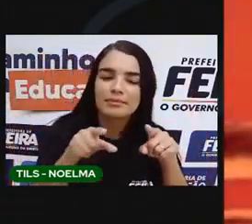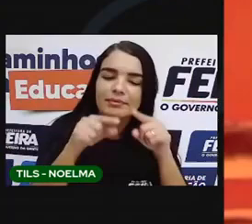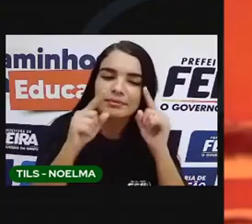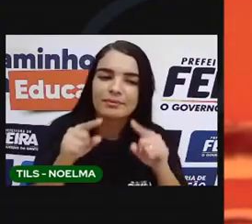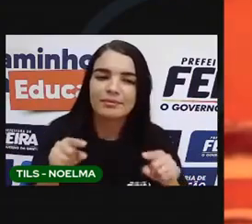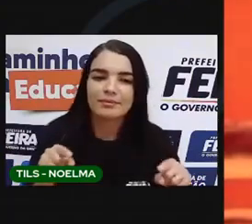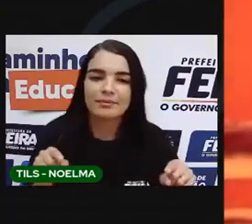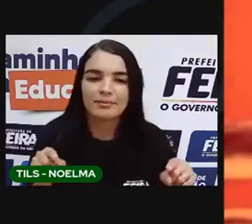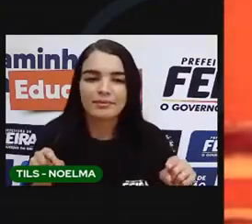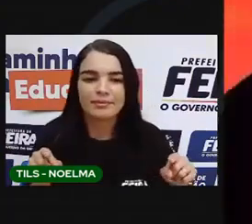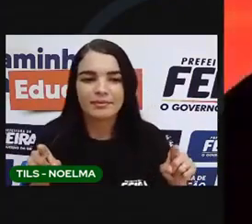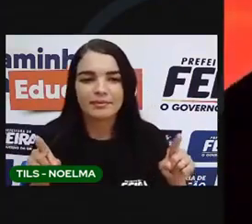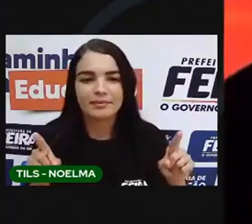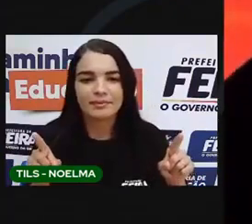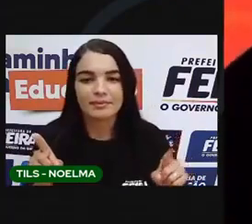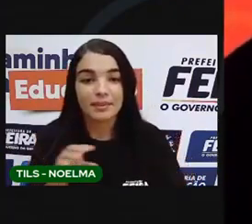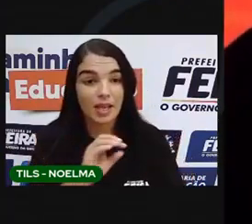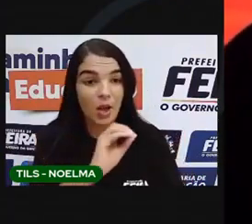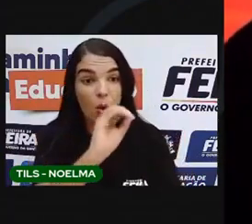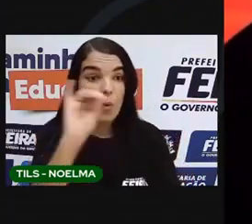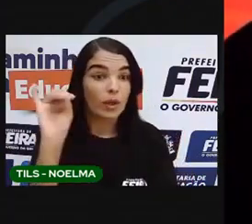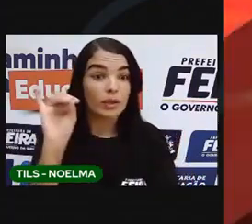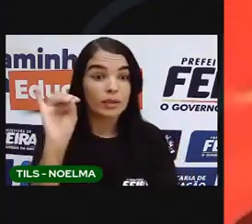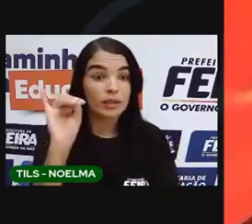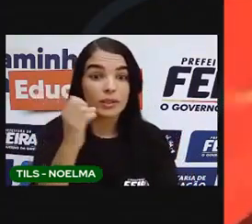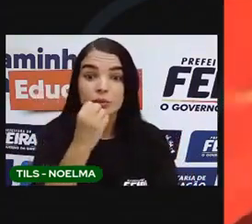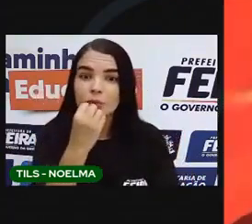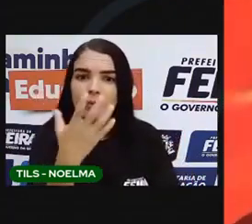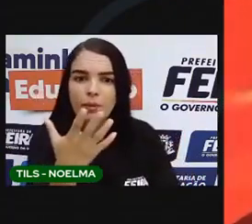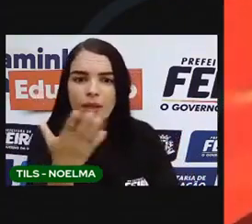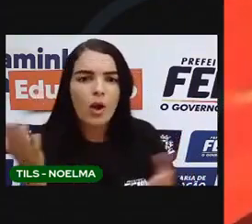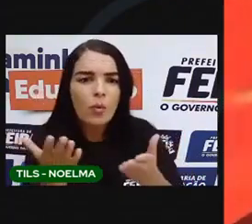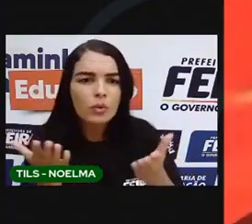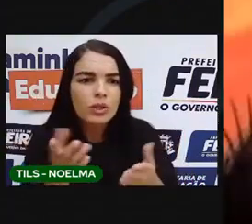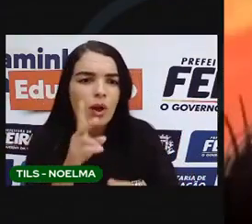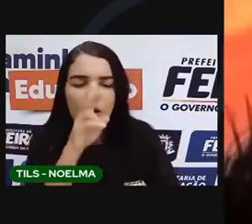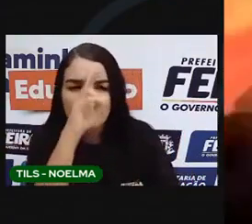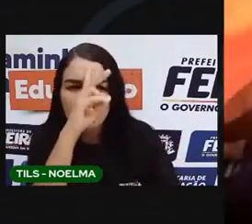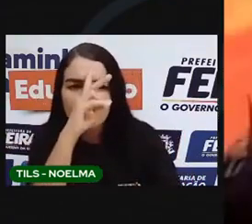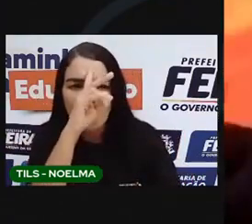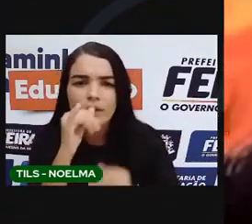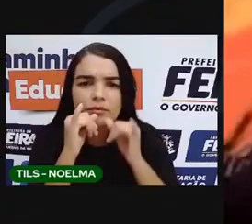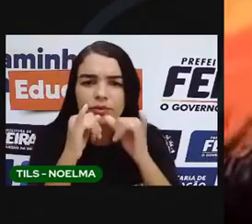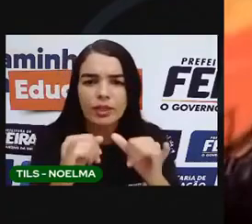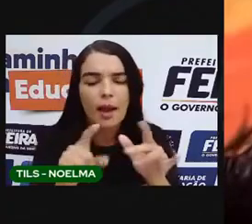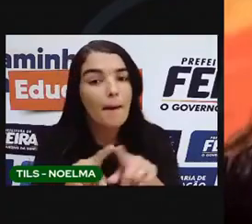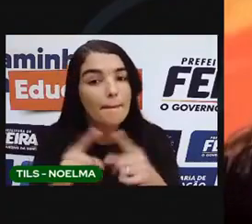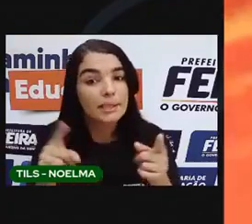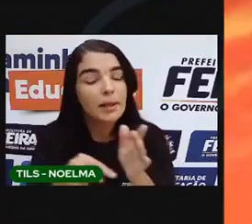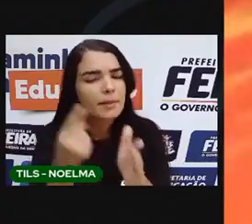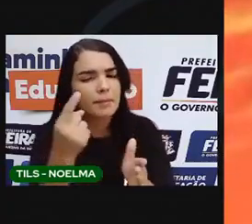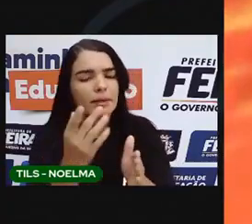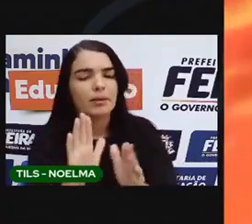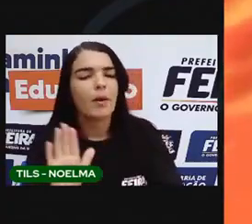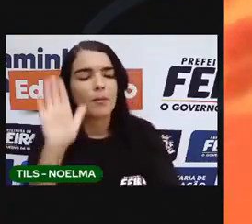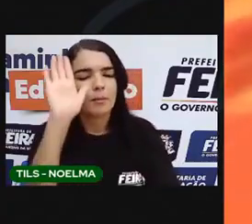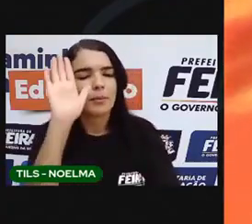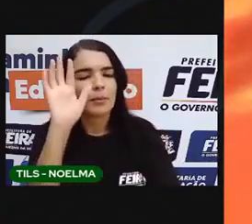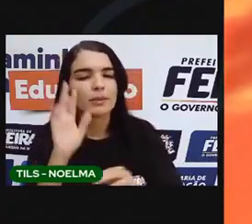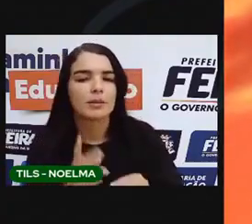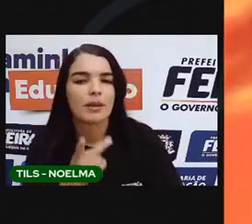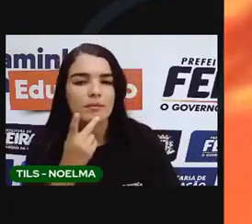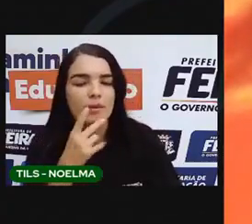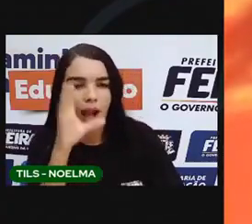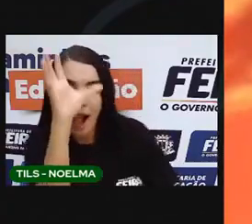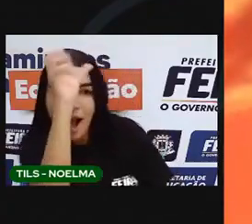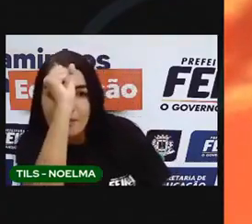Olá, tudo bem? Hoje eu vim aqui especialmente contar uma história para vocês. Mas primeiro, eu prometo, vai ser uma jornada de muito